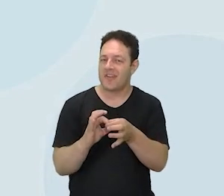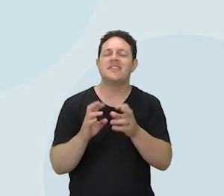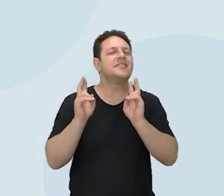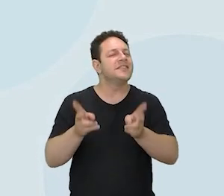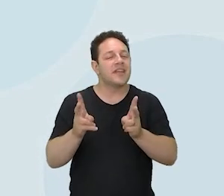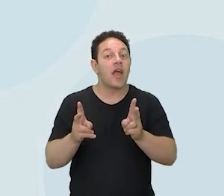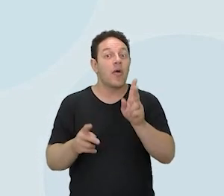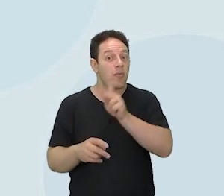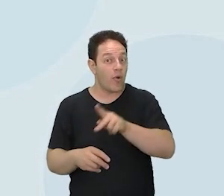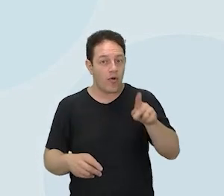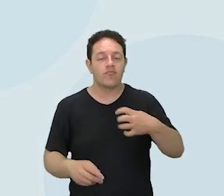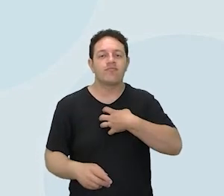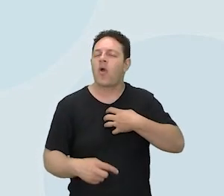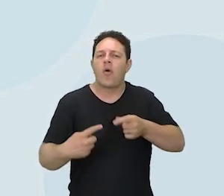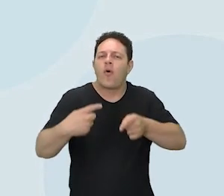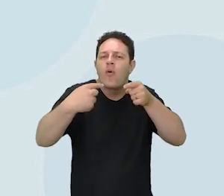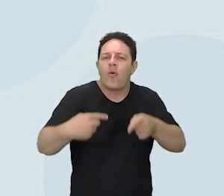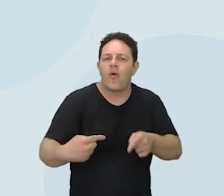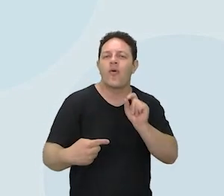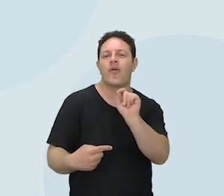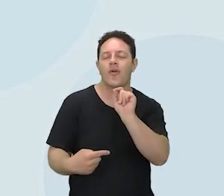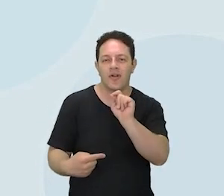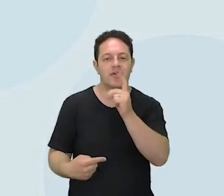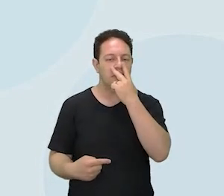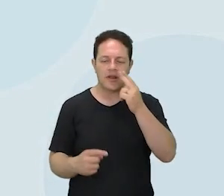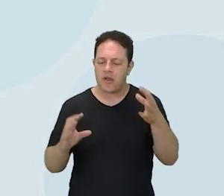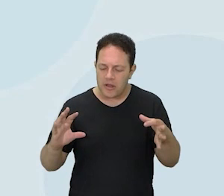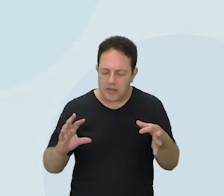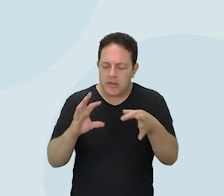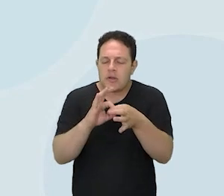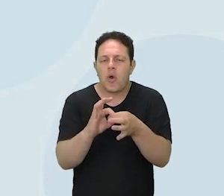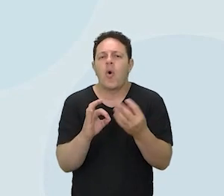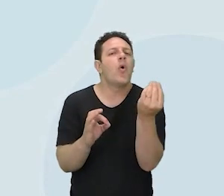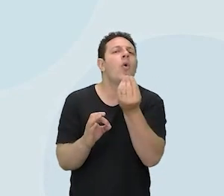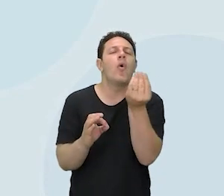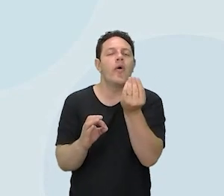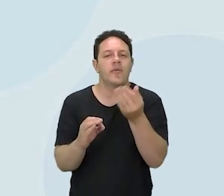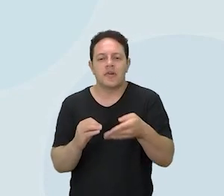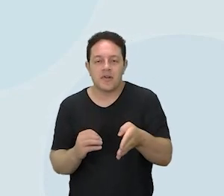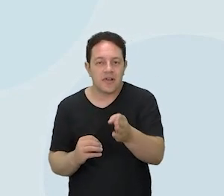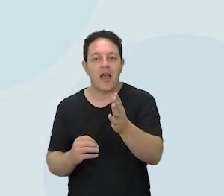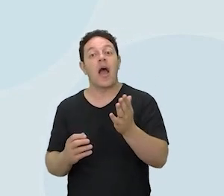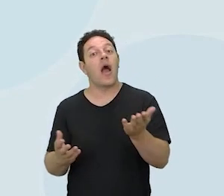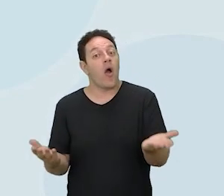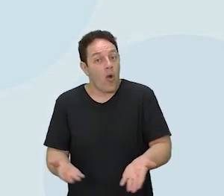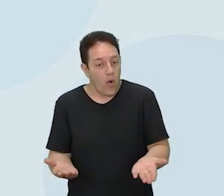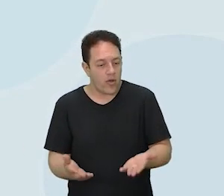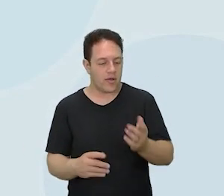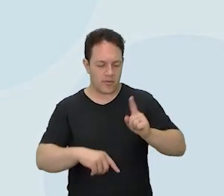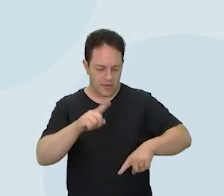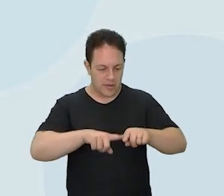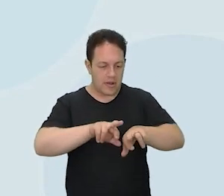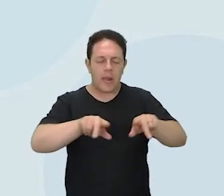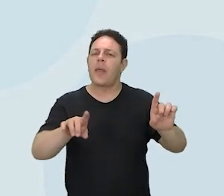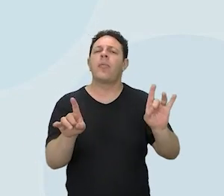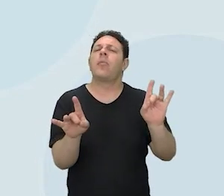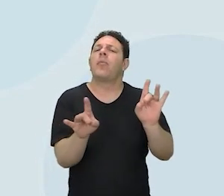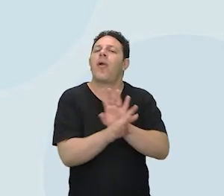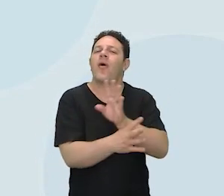desafio para o professor integrar, né, esse caminho. Hoje você ter o material já